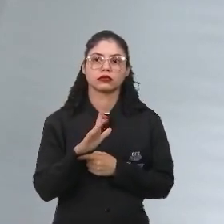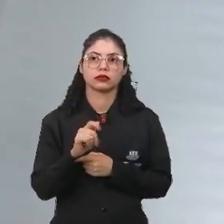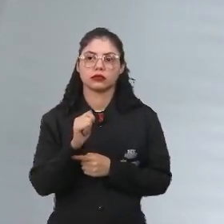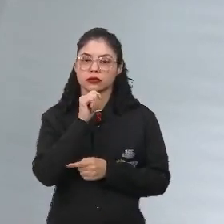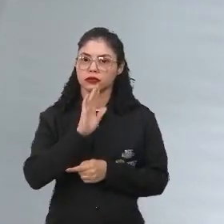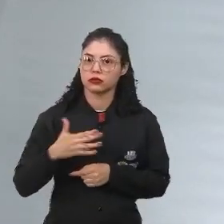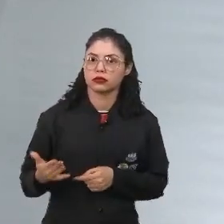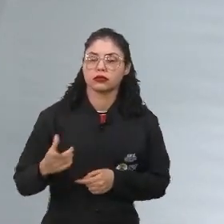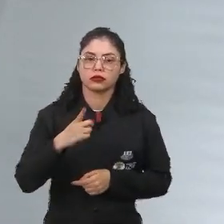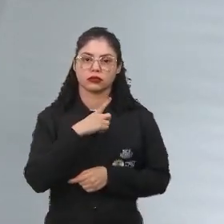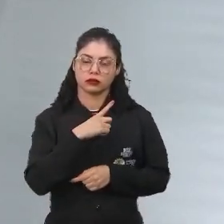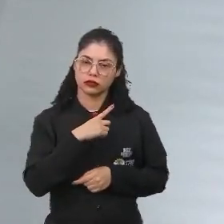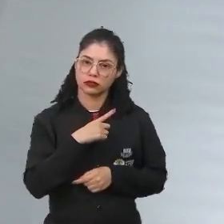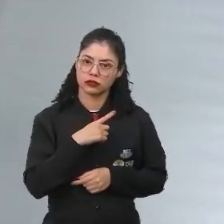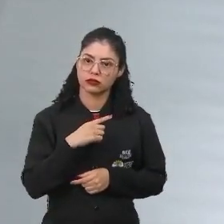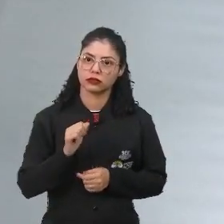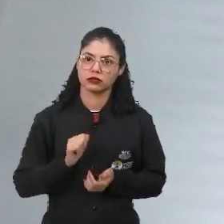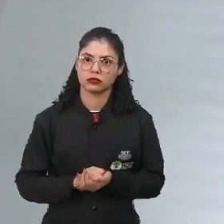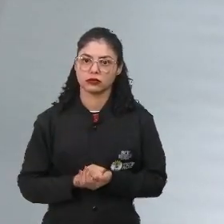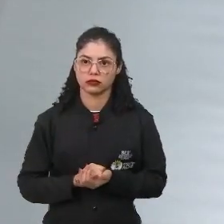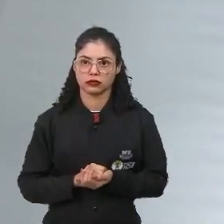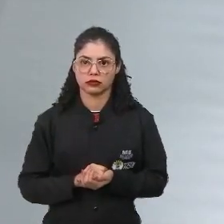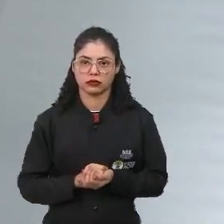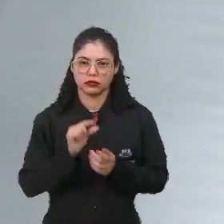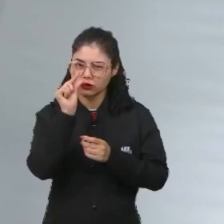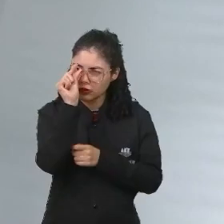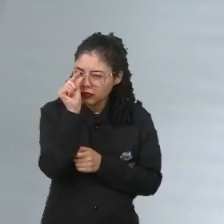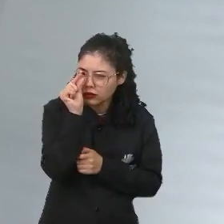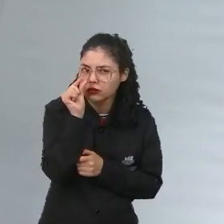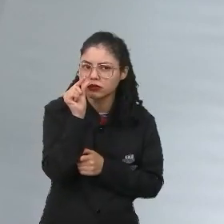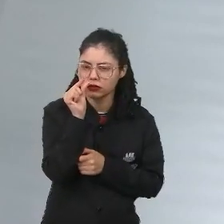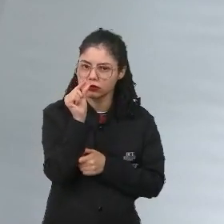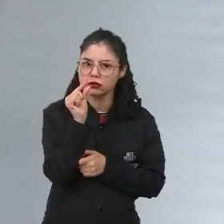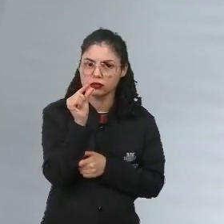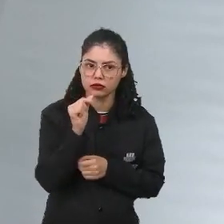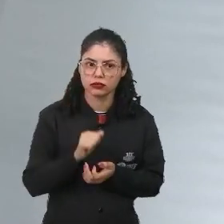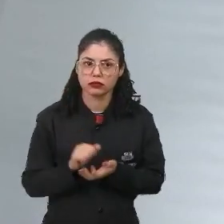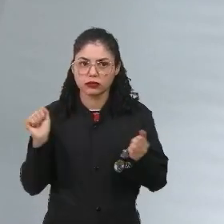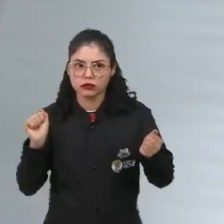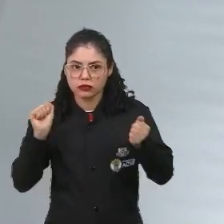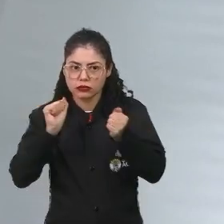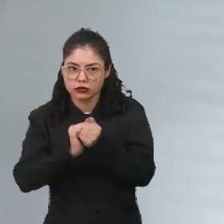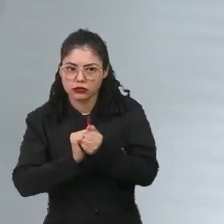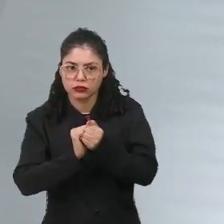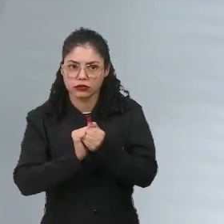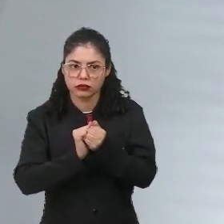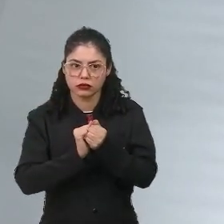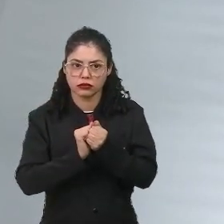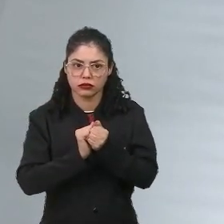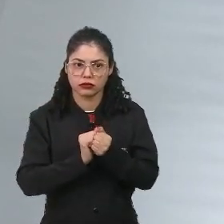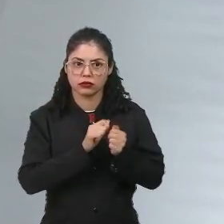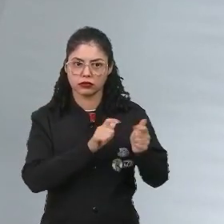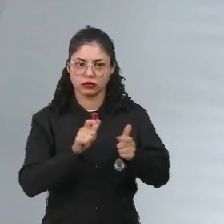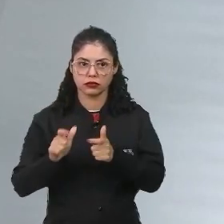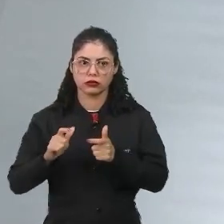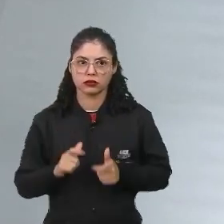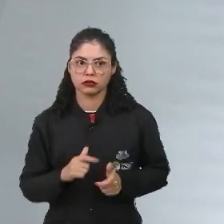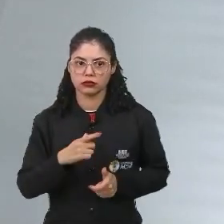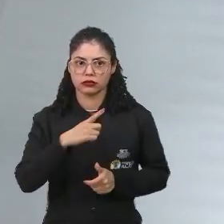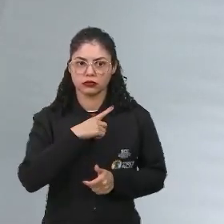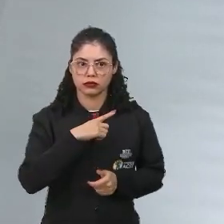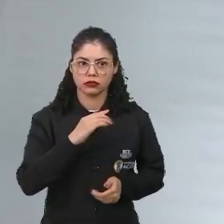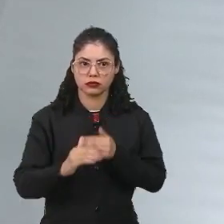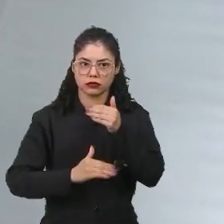quando os resíduos pequenos, né, eles se unem, onde